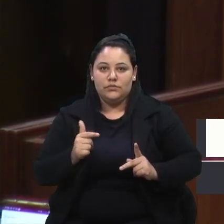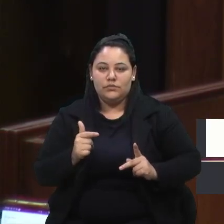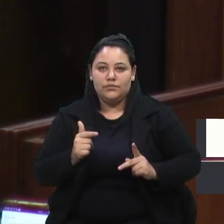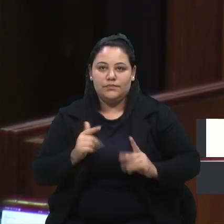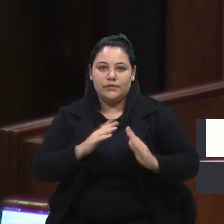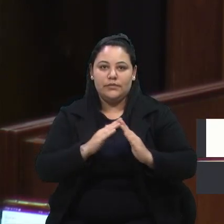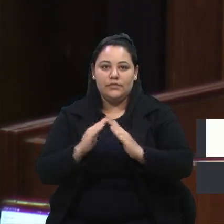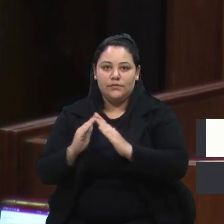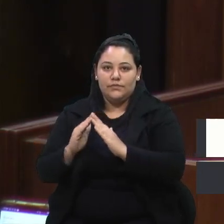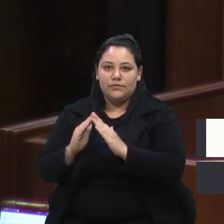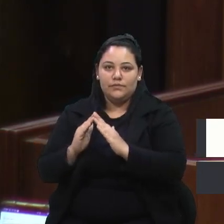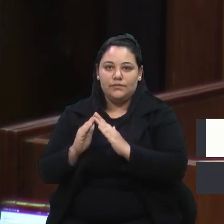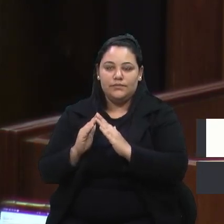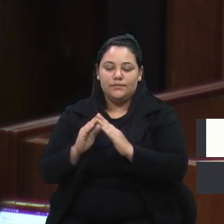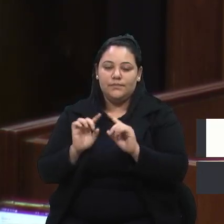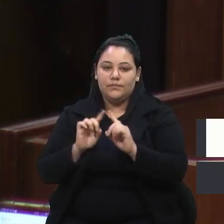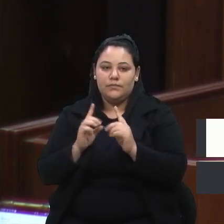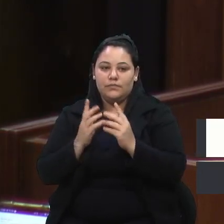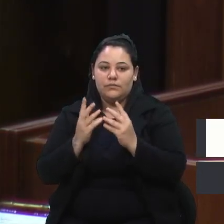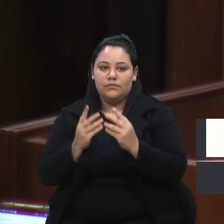nós somos sensíveis aí